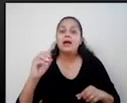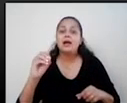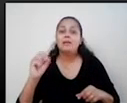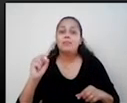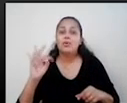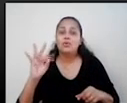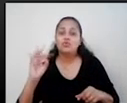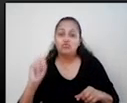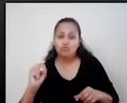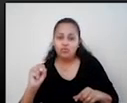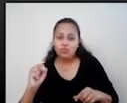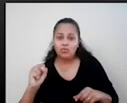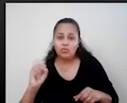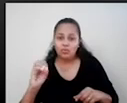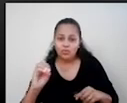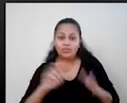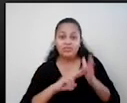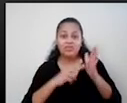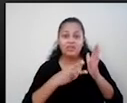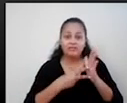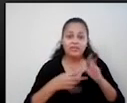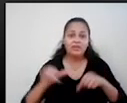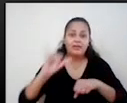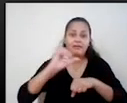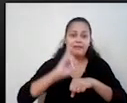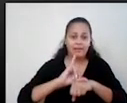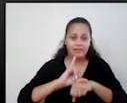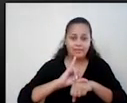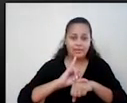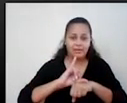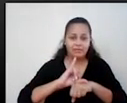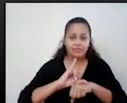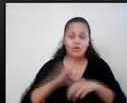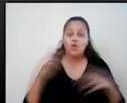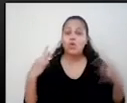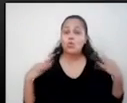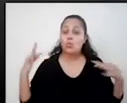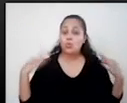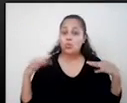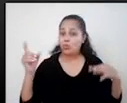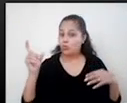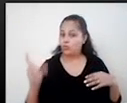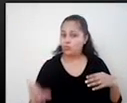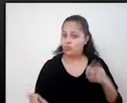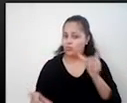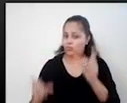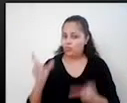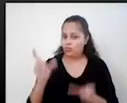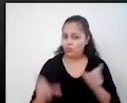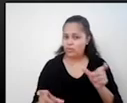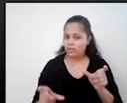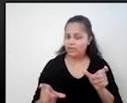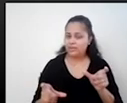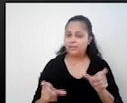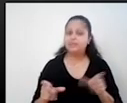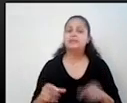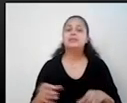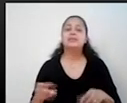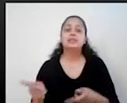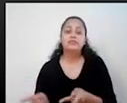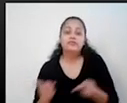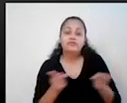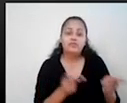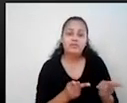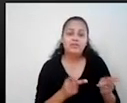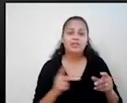que é um substantivo. Por quê? Se eu falar só turistas de lugares diversos visitam a capital. Mas quantas capitais eu não tenho? Só